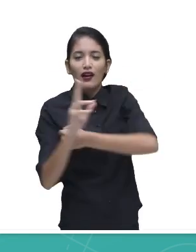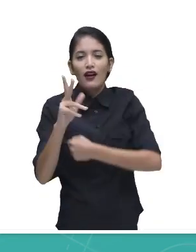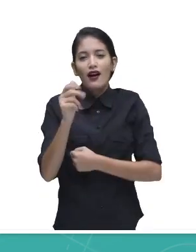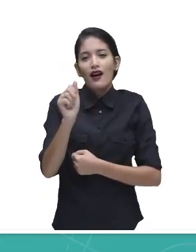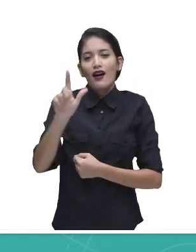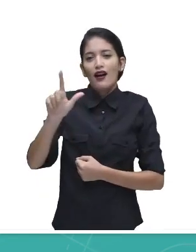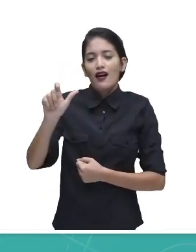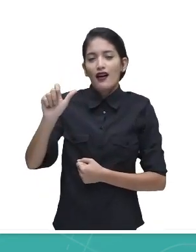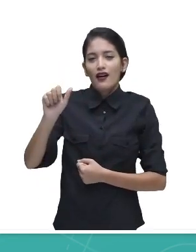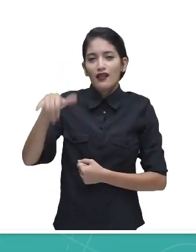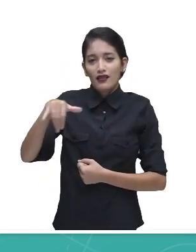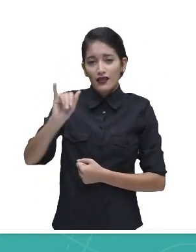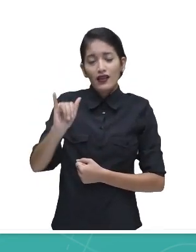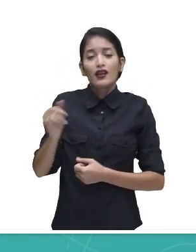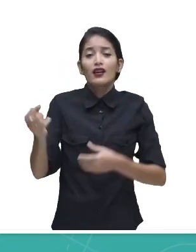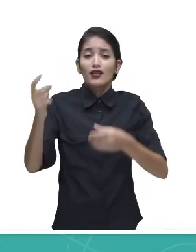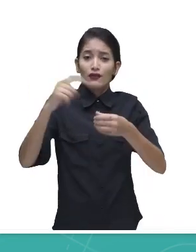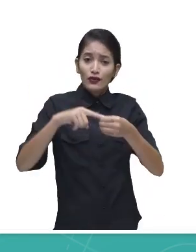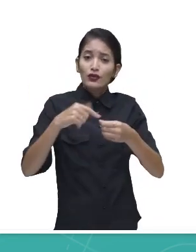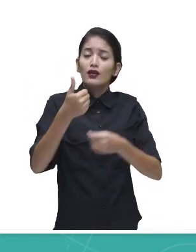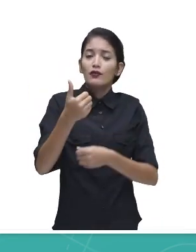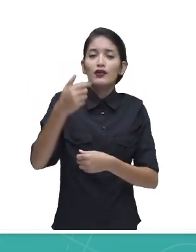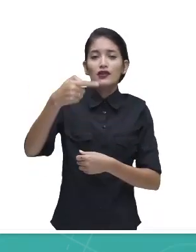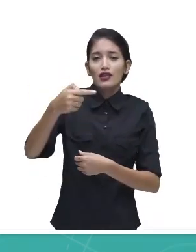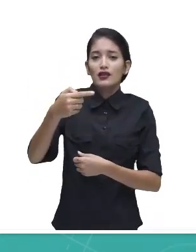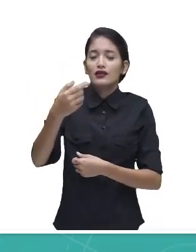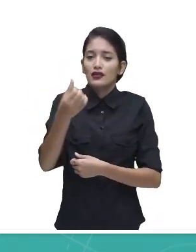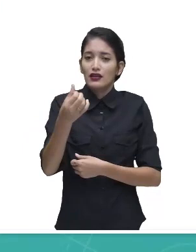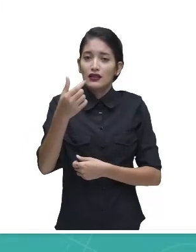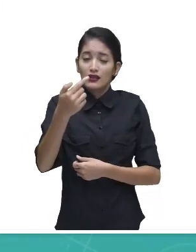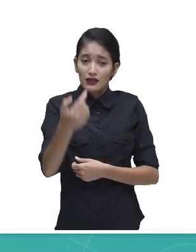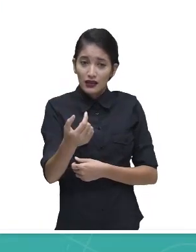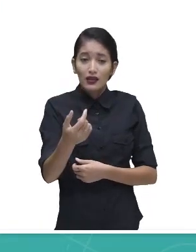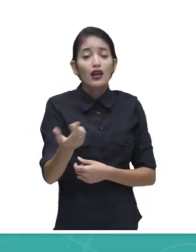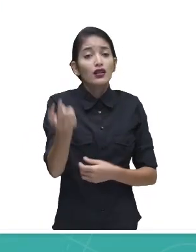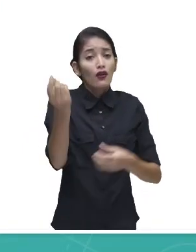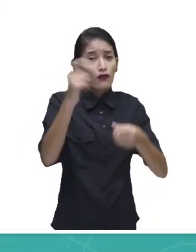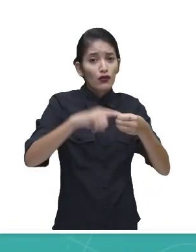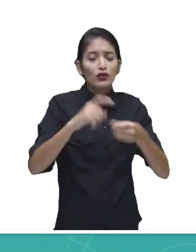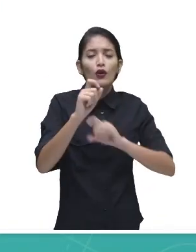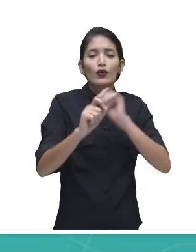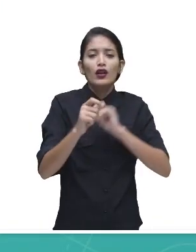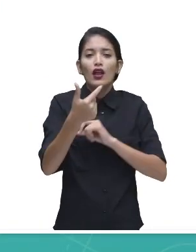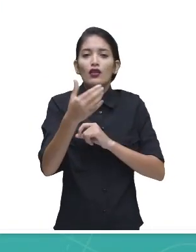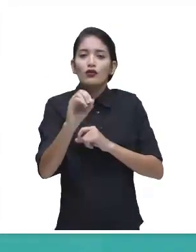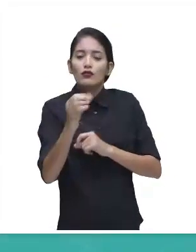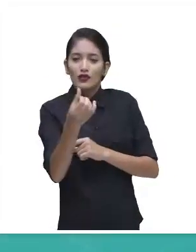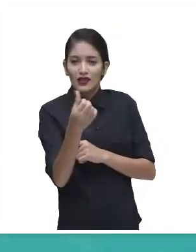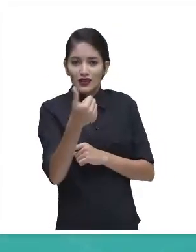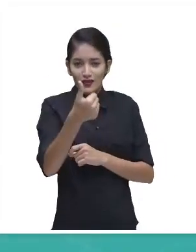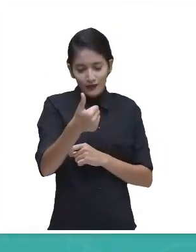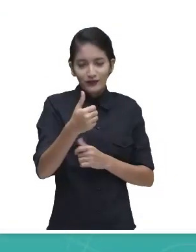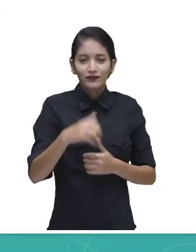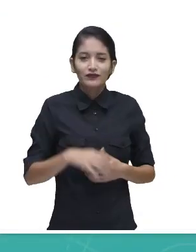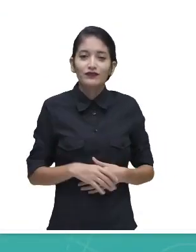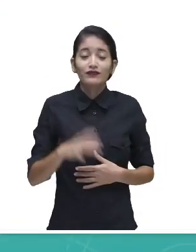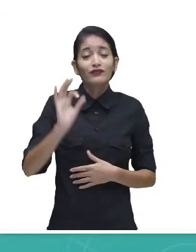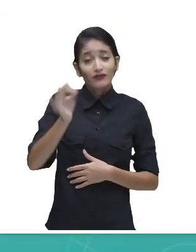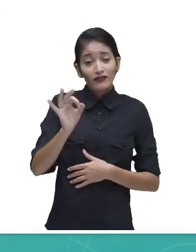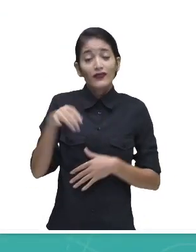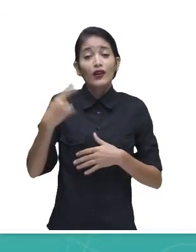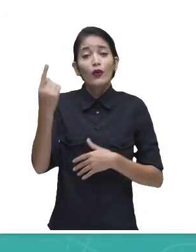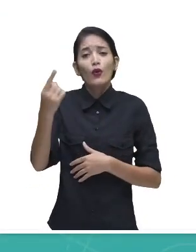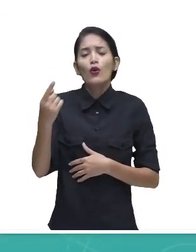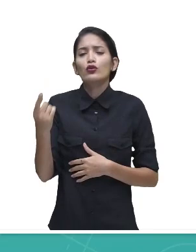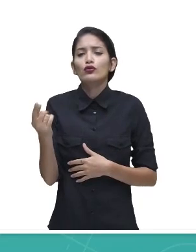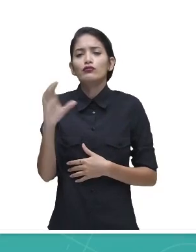foi em 1986 e ele está previsto para passar aqui de novo em 2061, certo? Outro cientista